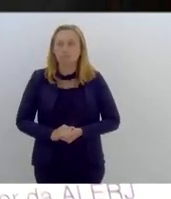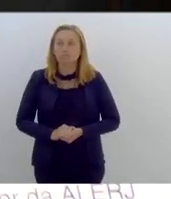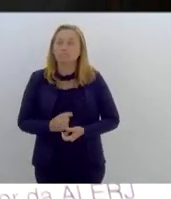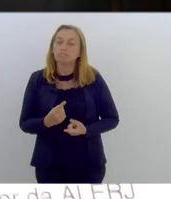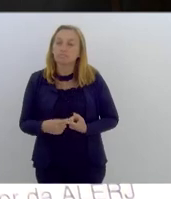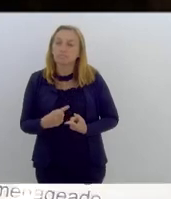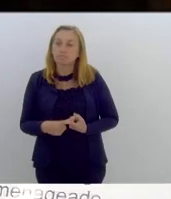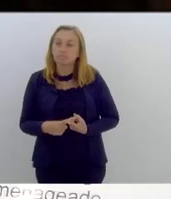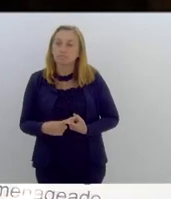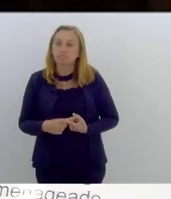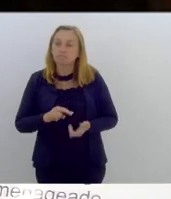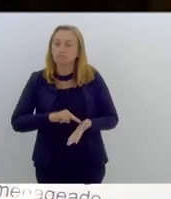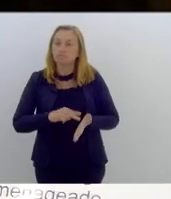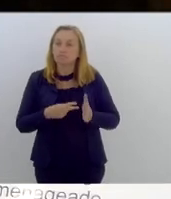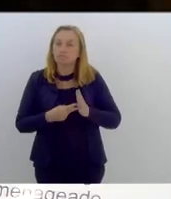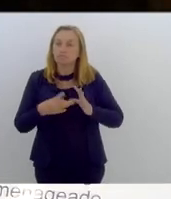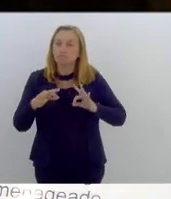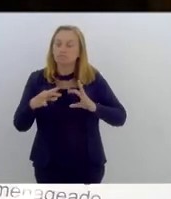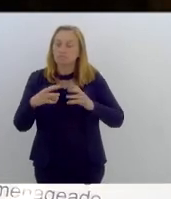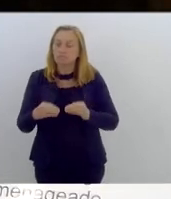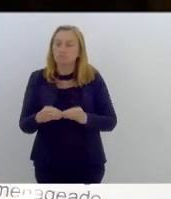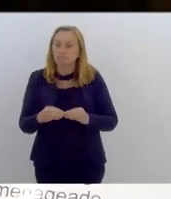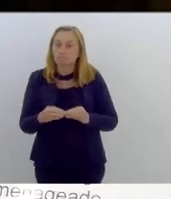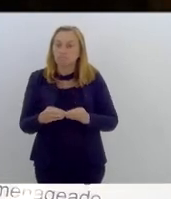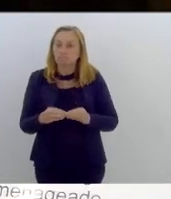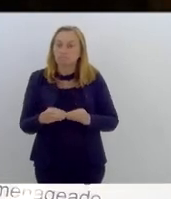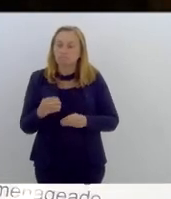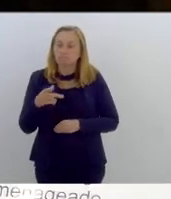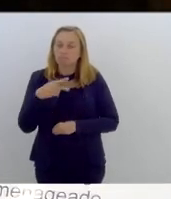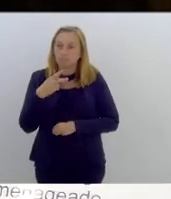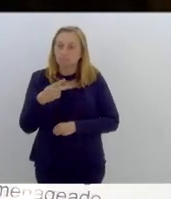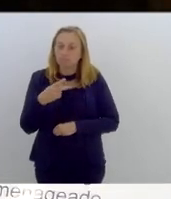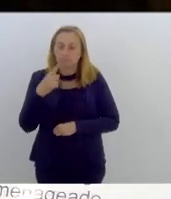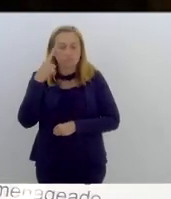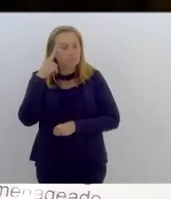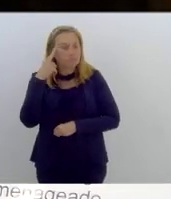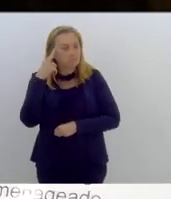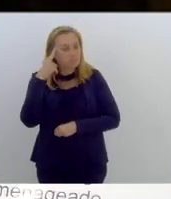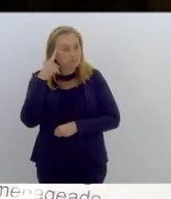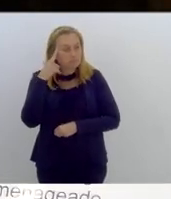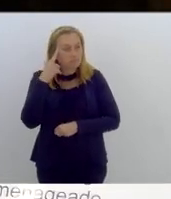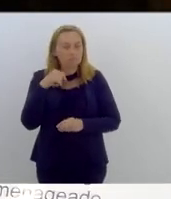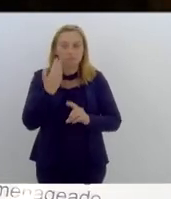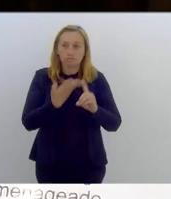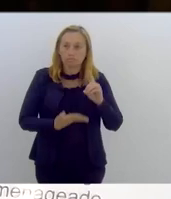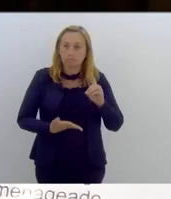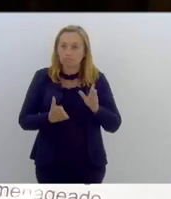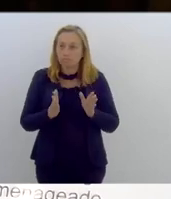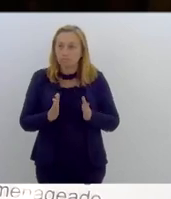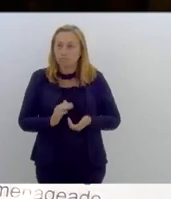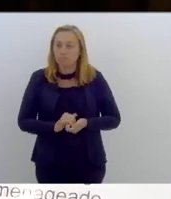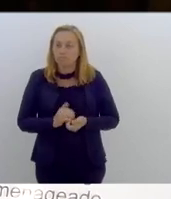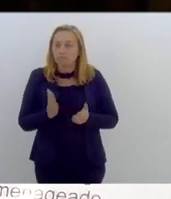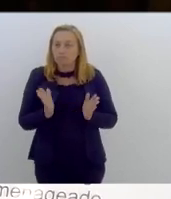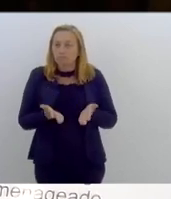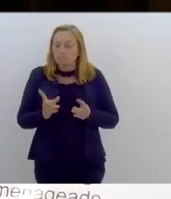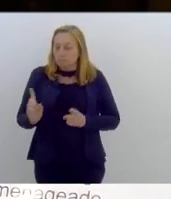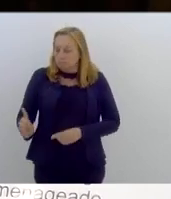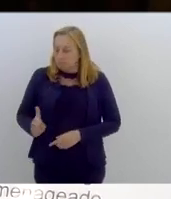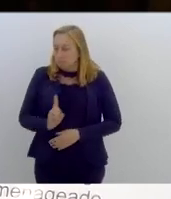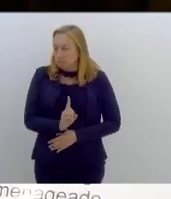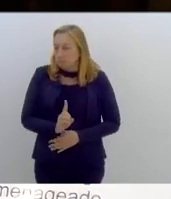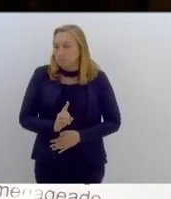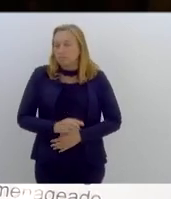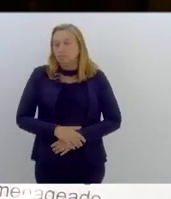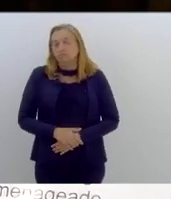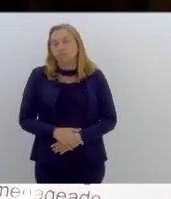porque traduzem tudo aquilo que eu, de igual forma, penso a respeito do nosso homenageado. E hoje, ao chegar aqui,